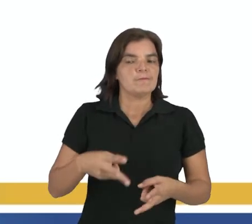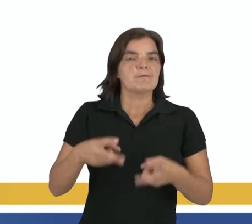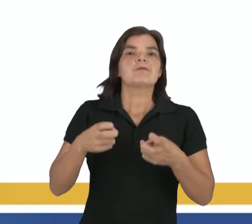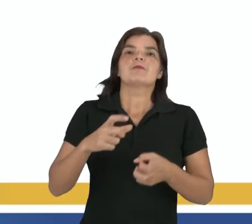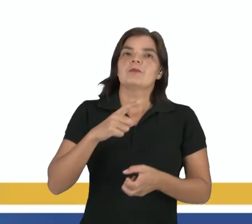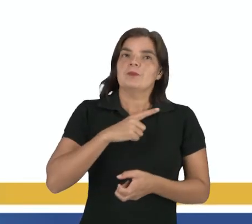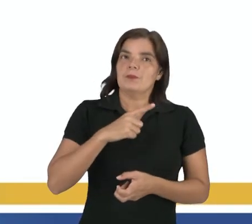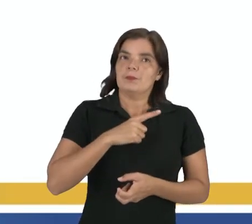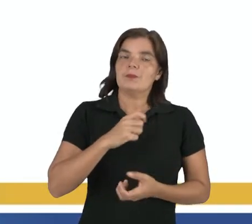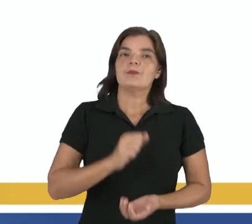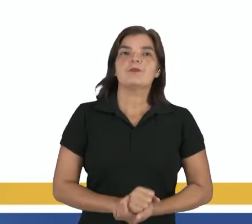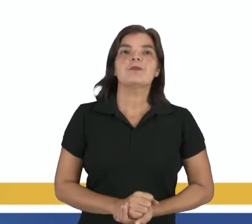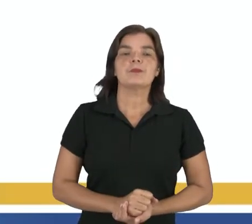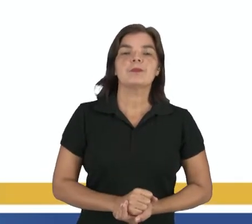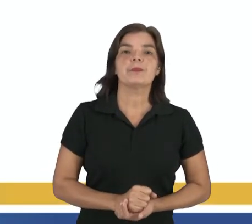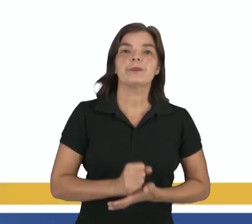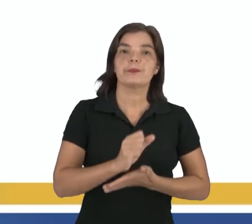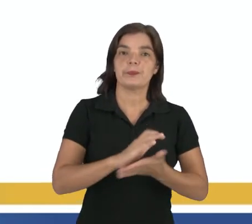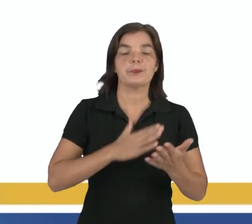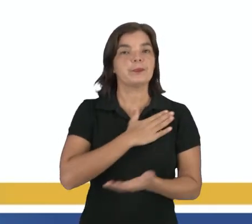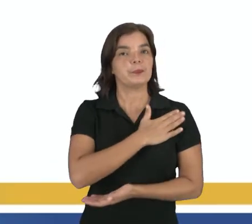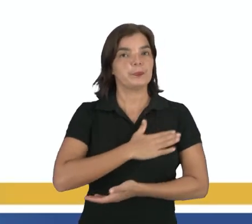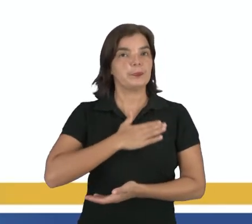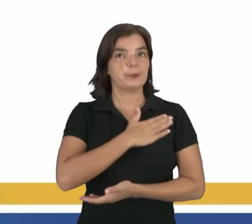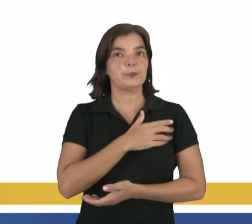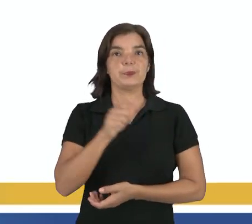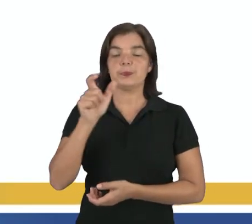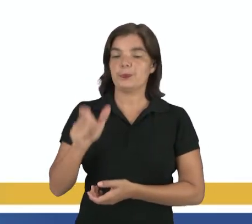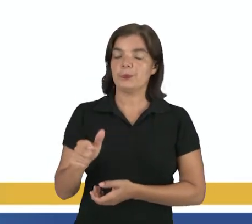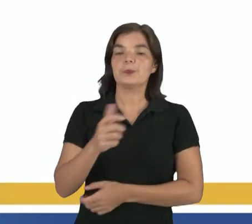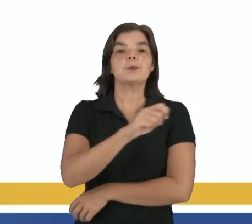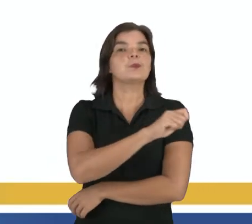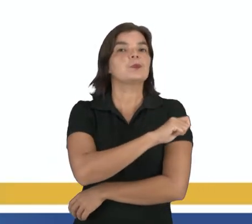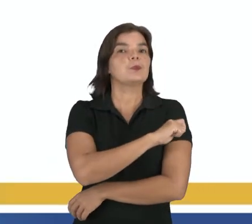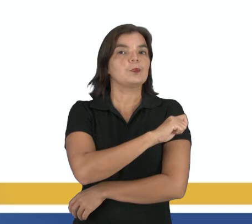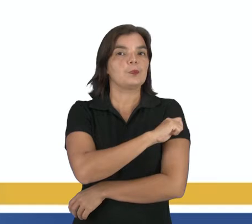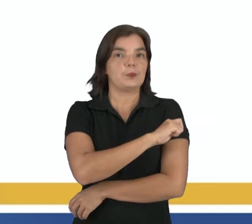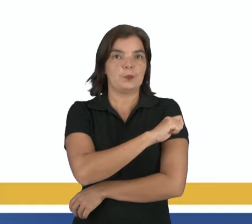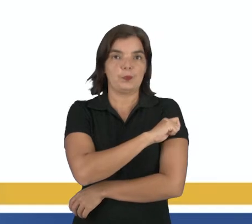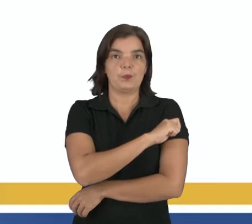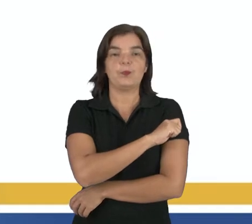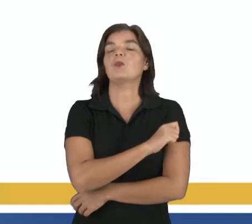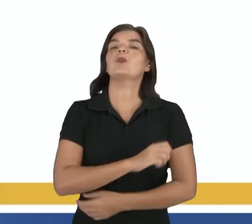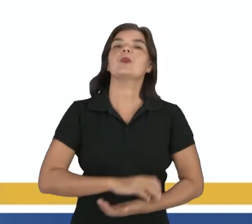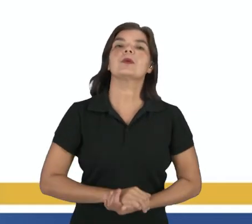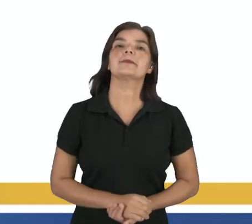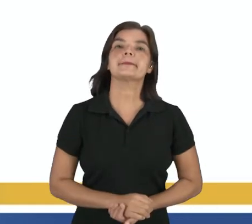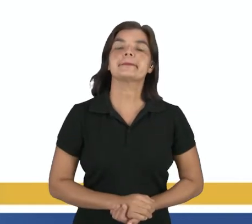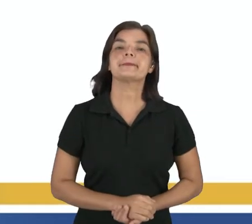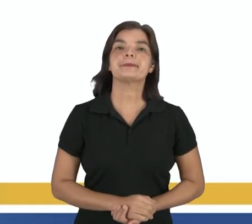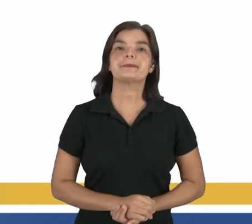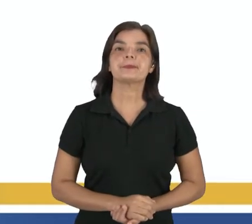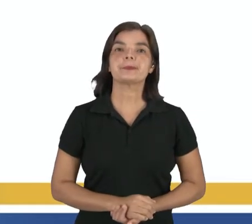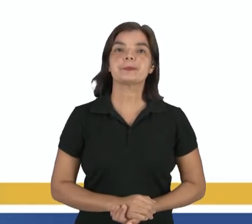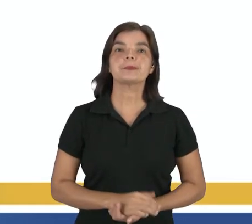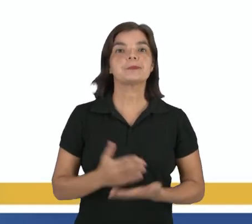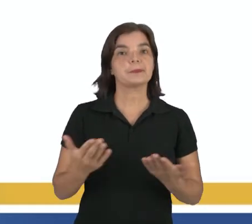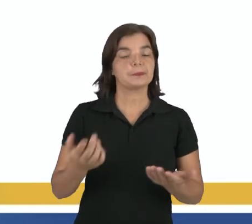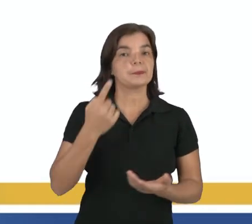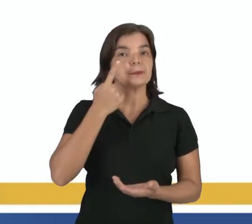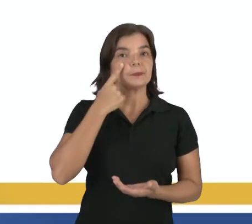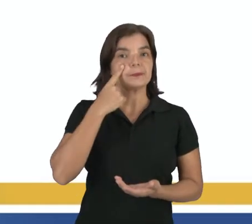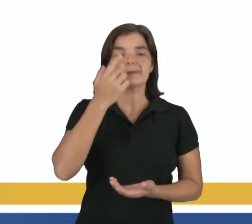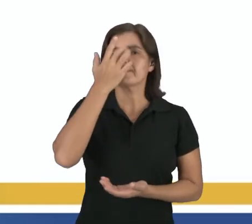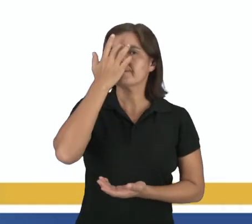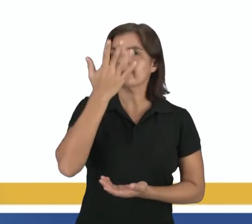perceber que nós temos aí as atividades numa coluna e, em seguida, nós temos os números de aluno noutra coluna. Então,